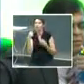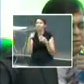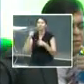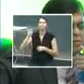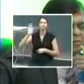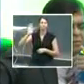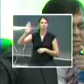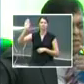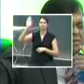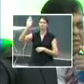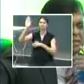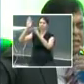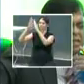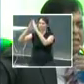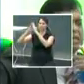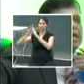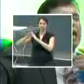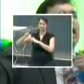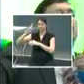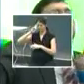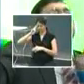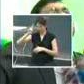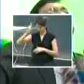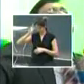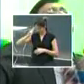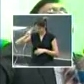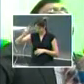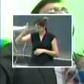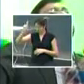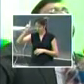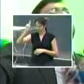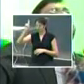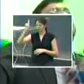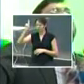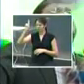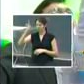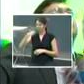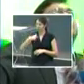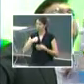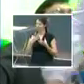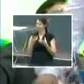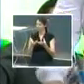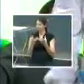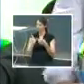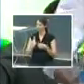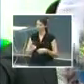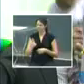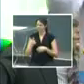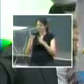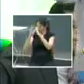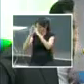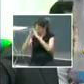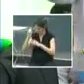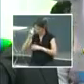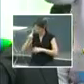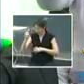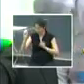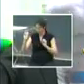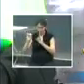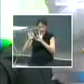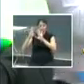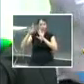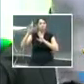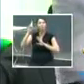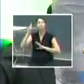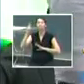exaltar o Senhor. Se eu fosse você, começava a